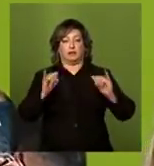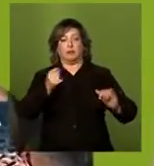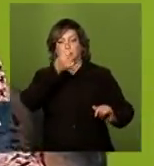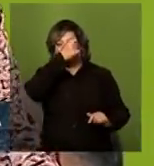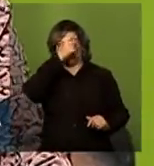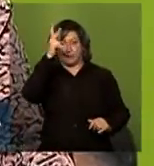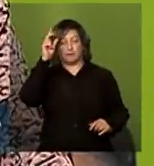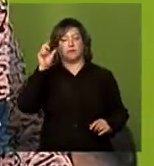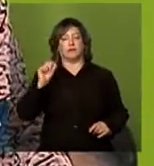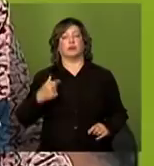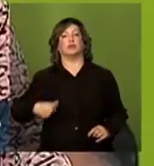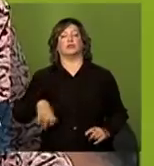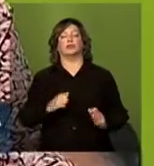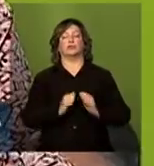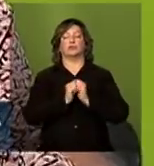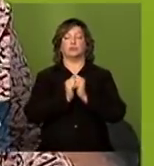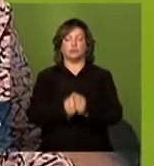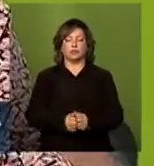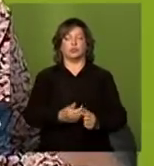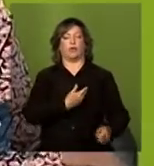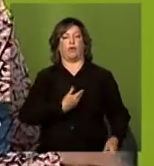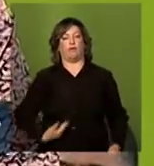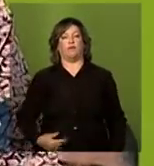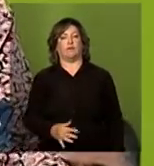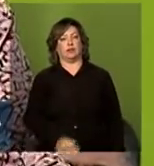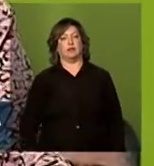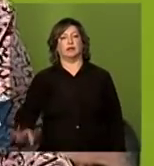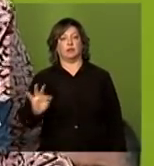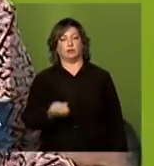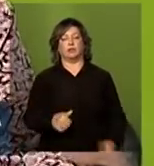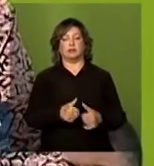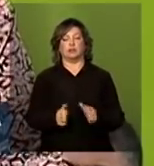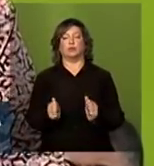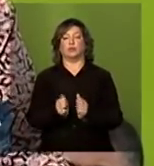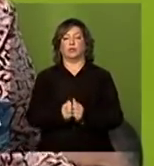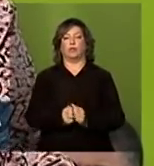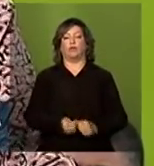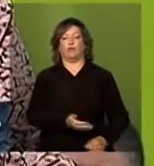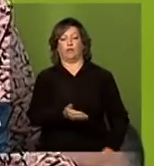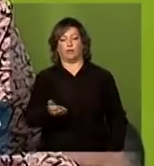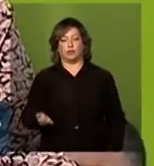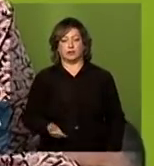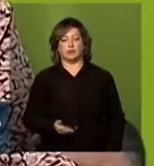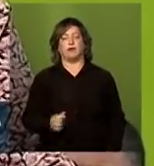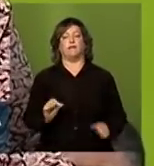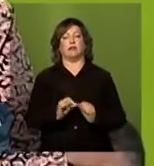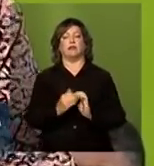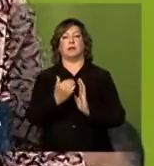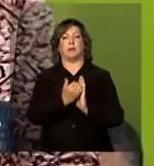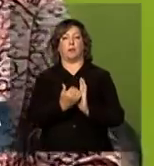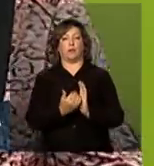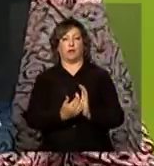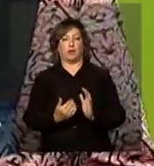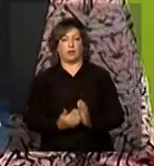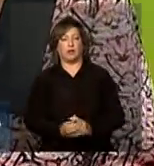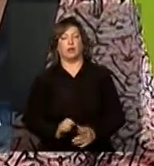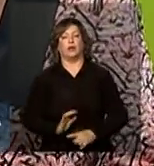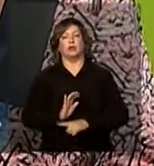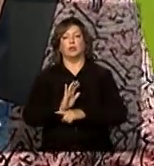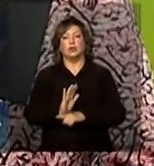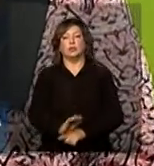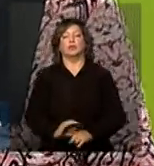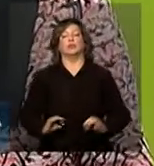juntos o governo federal estará com vocês para fazer os programas que beneficiem a